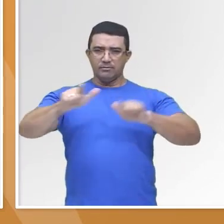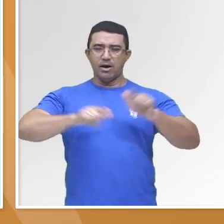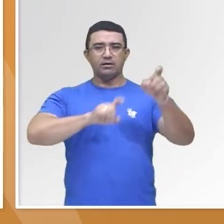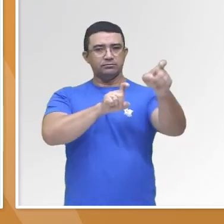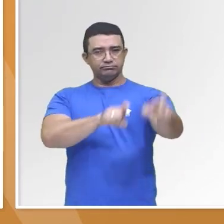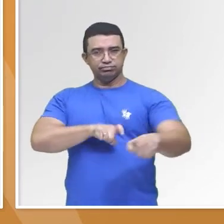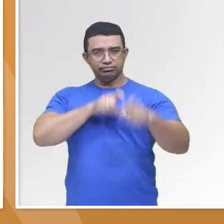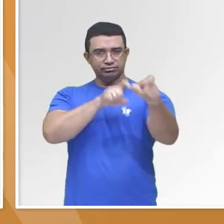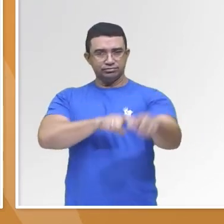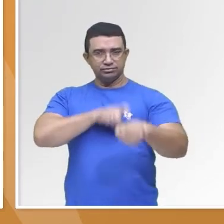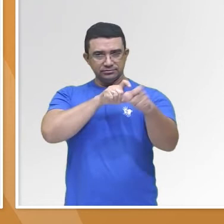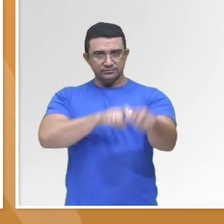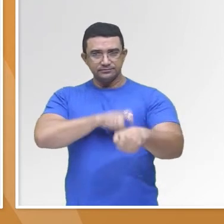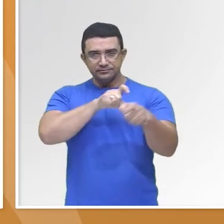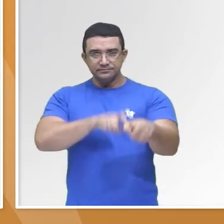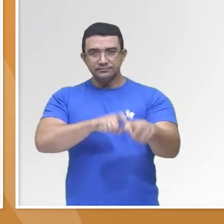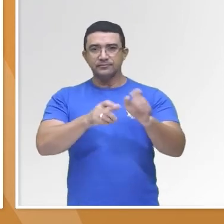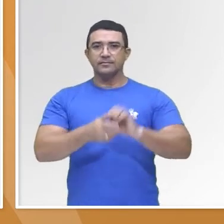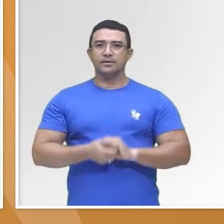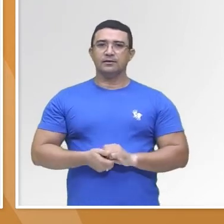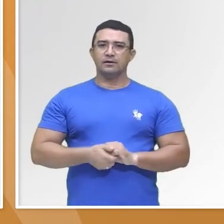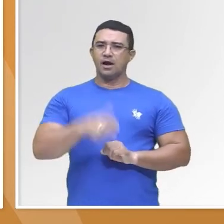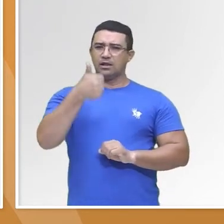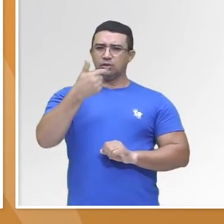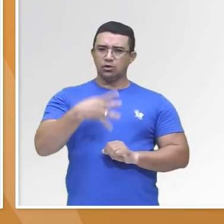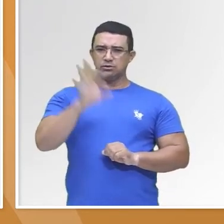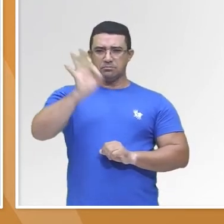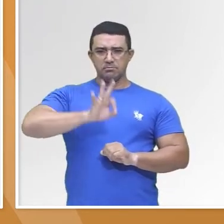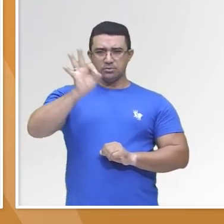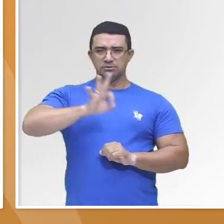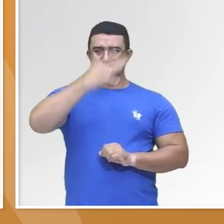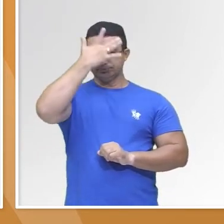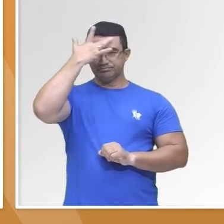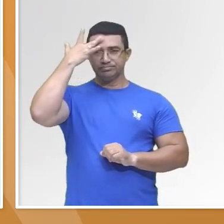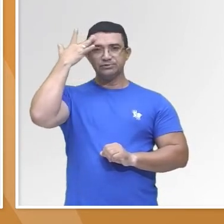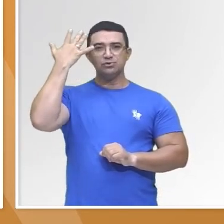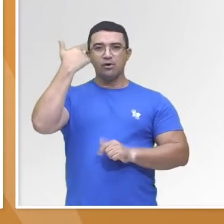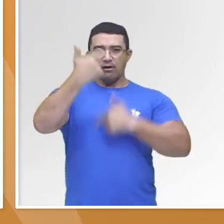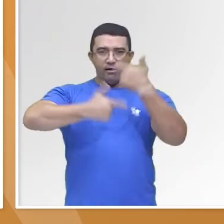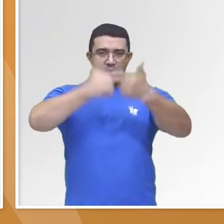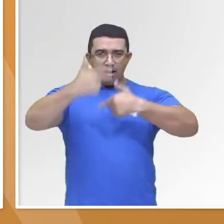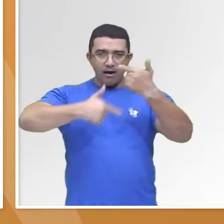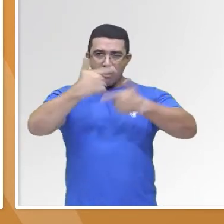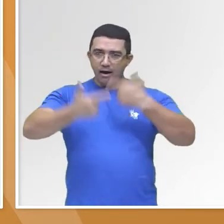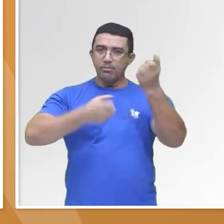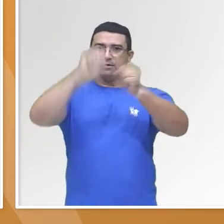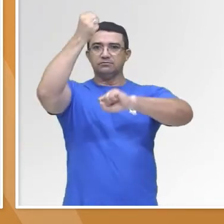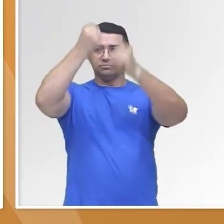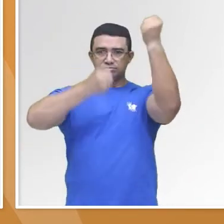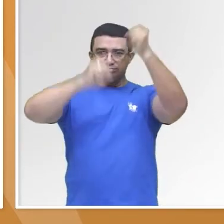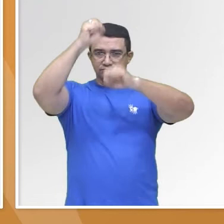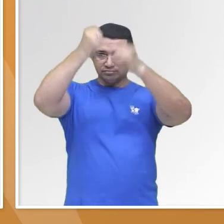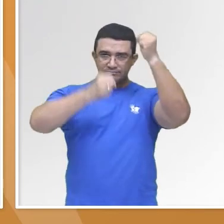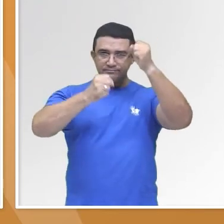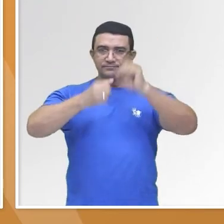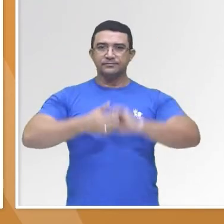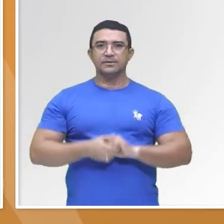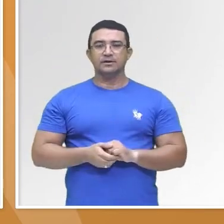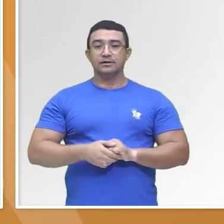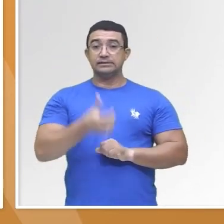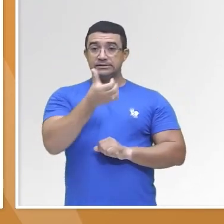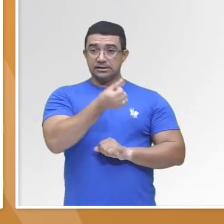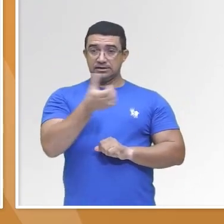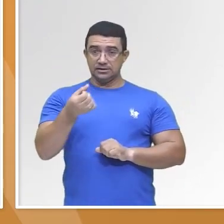na agropecuária, 14% concentrado ali no setor secundário, na indústria,